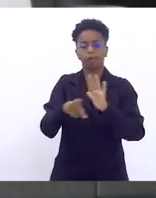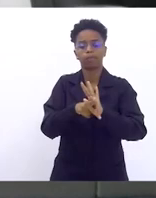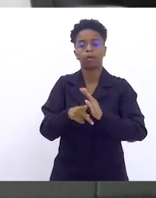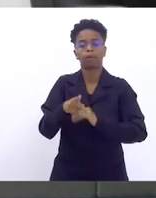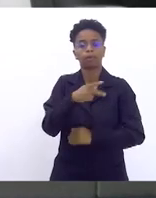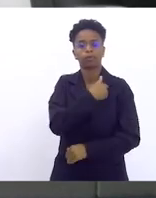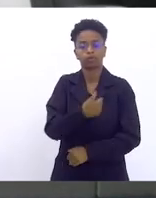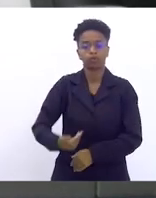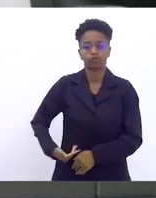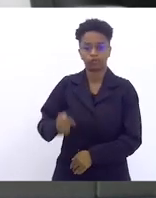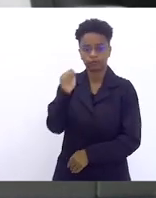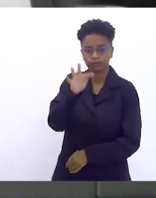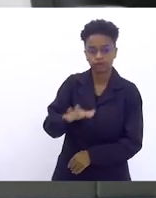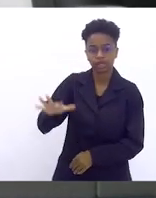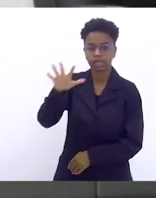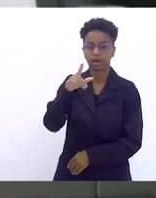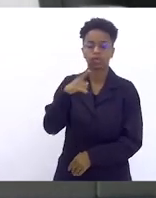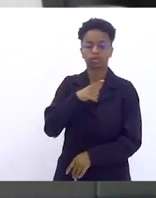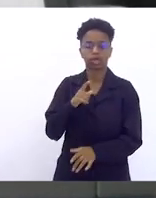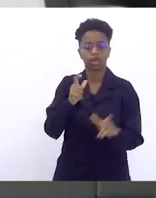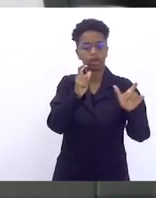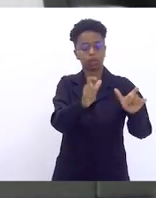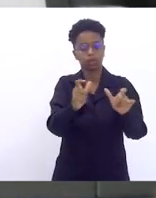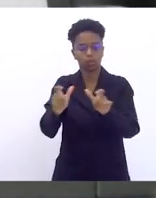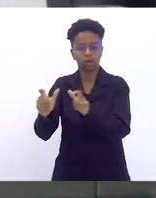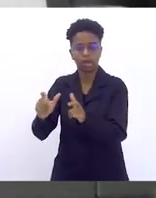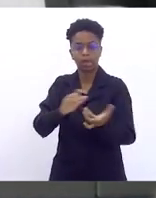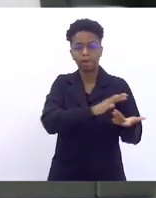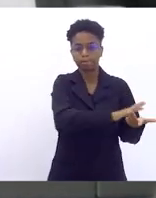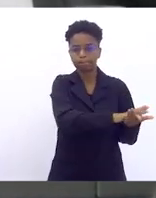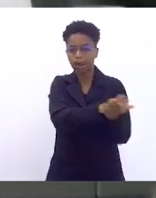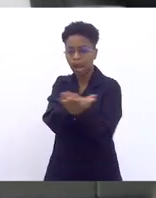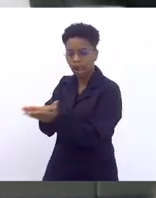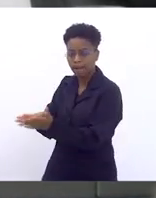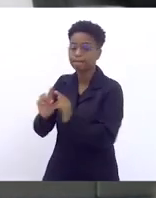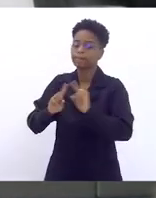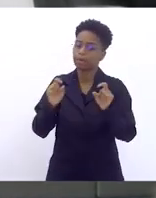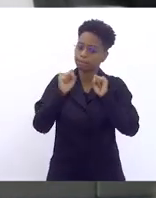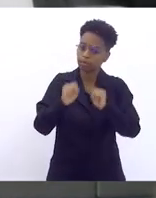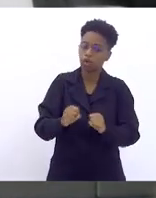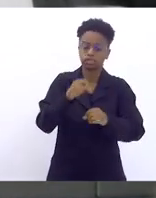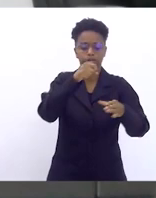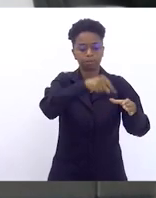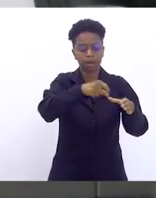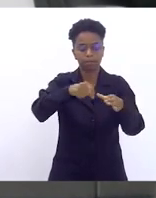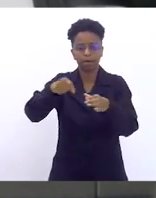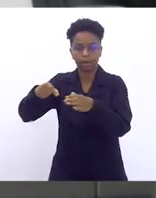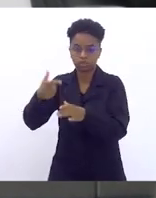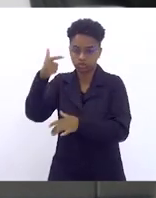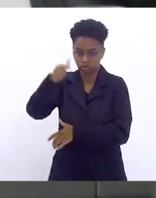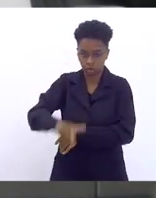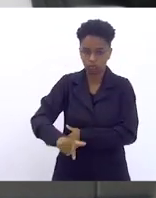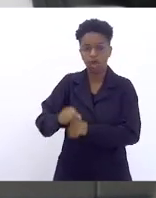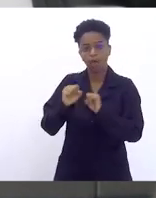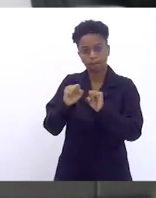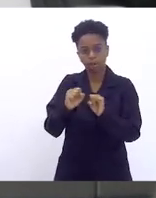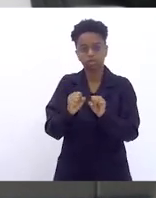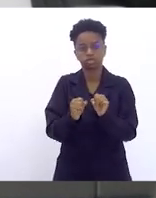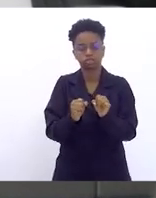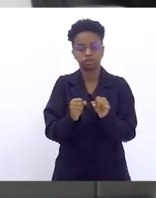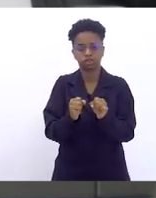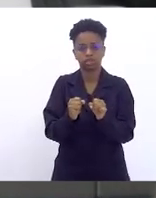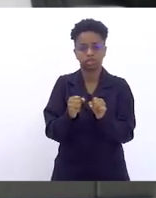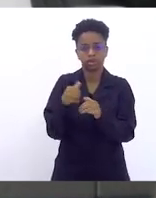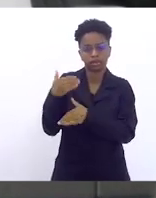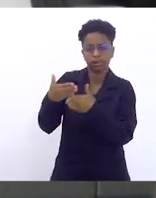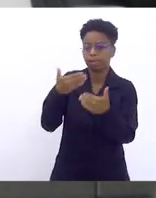de que existem terras que estão degradadas que podem ser recuperadas capaz de produzir muito mais sem que a gente precisa